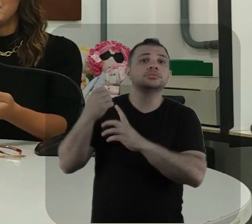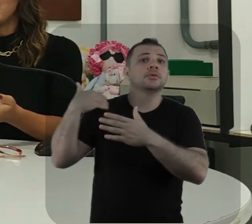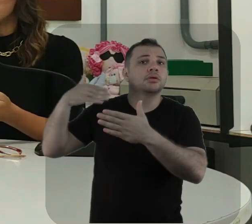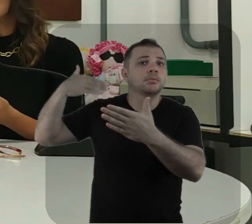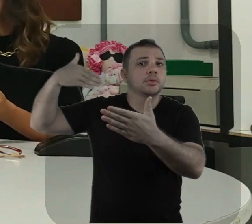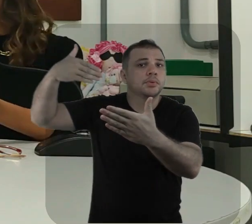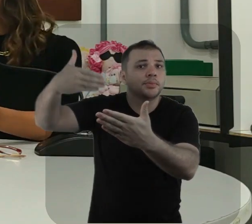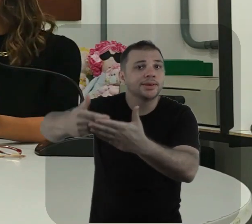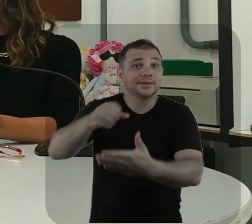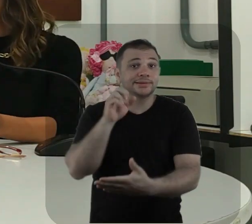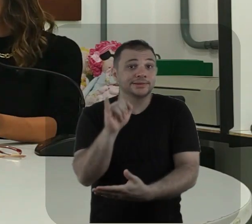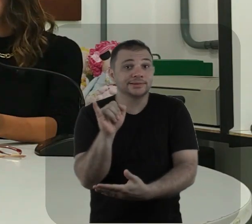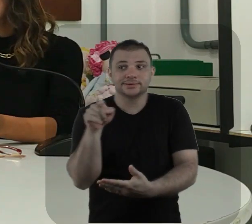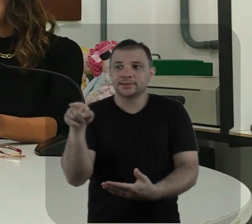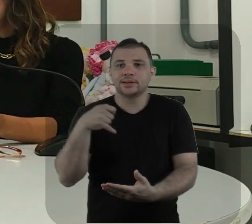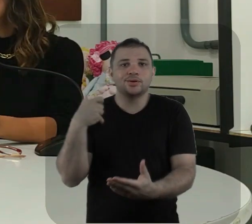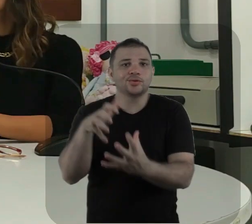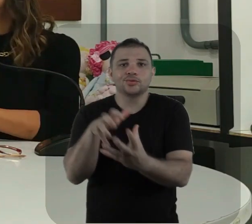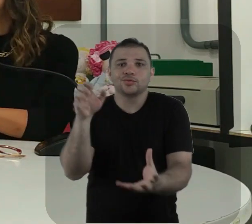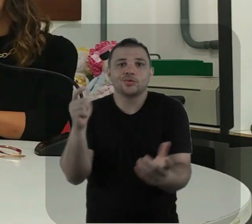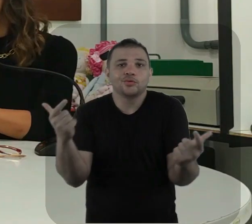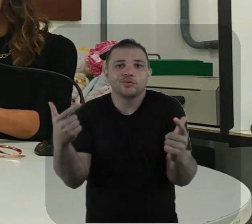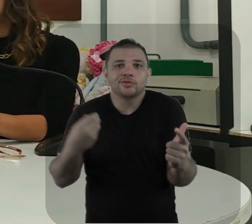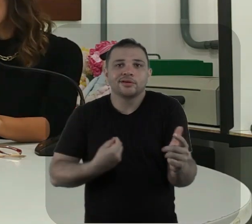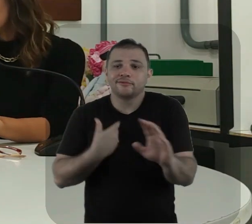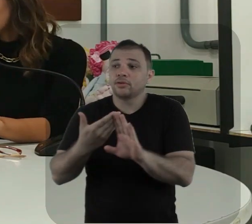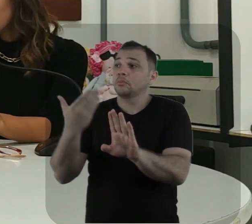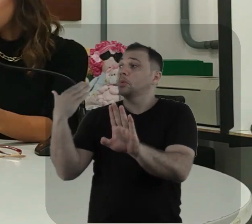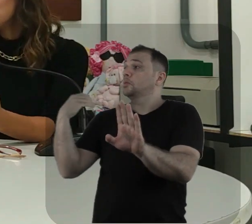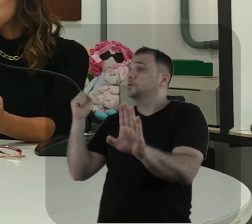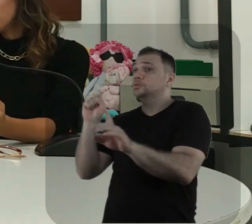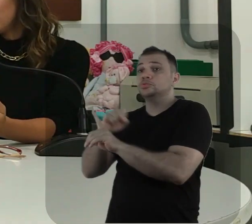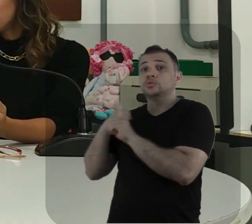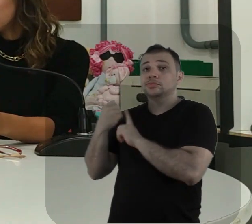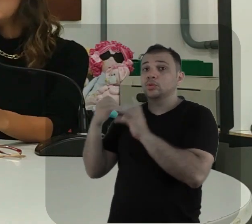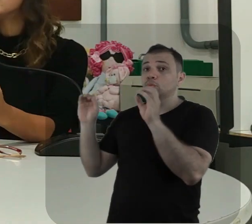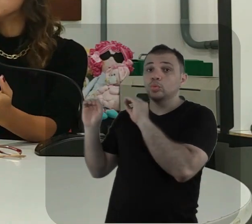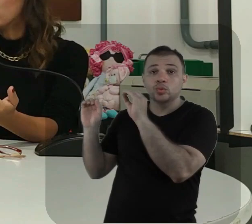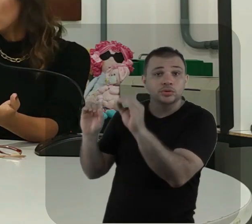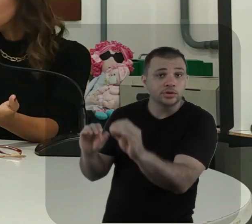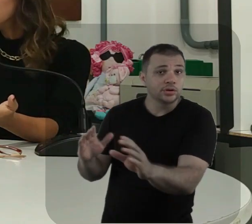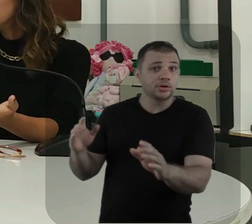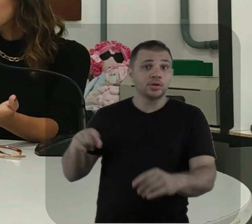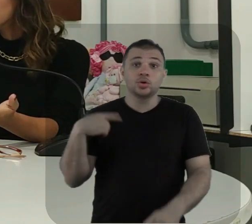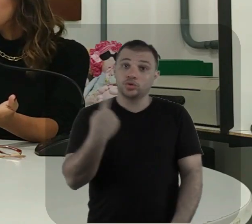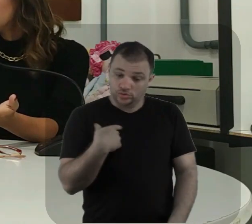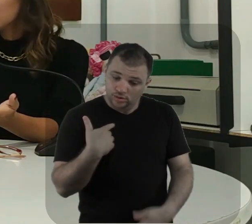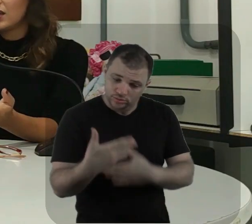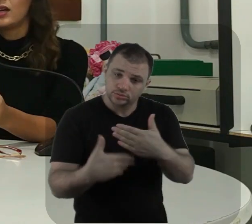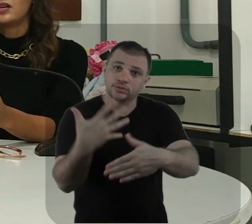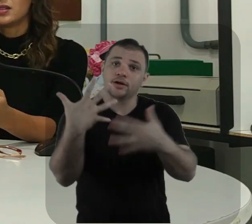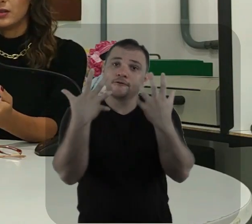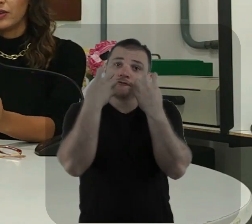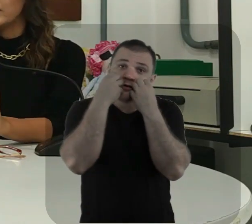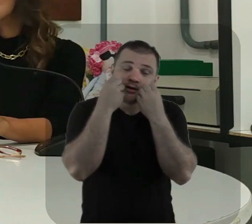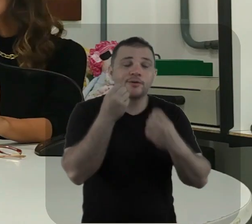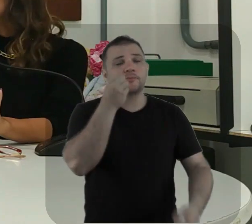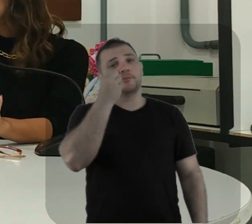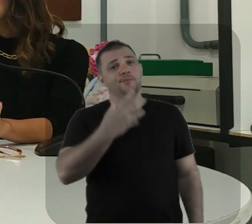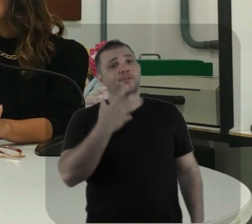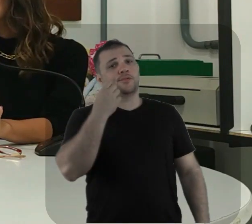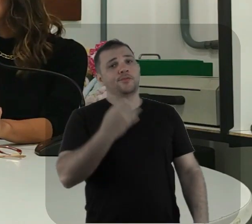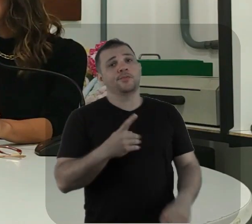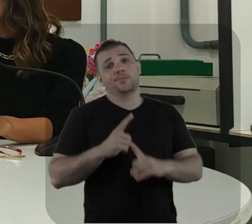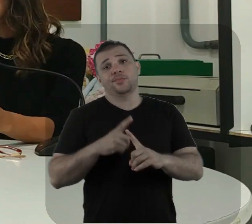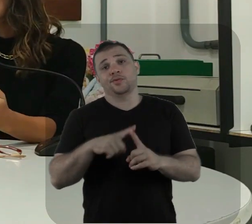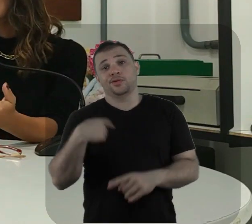que envelhece, nós não teríamos nem sociedade e que todos nós iremos envelhecer e que bom que iremos envelhecer. Significa que a